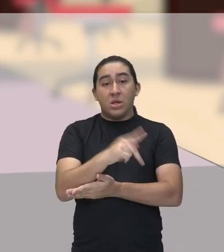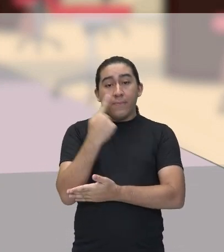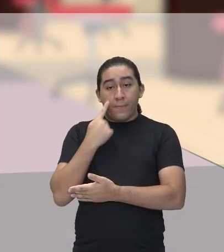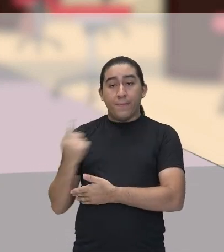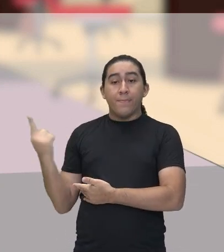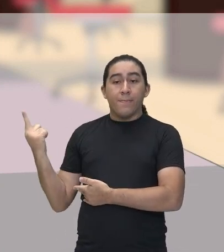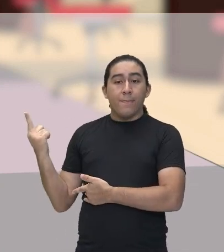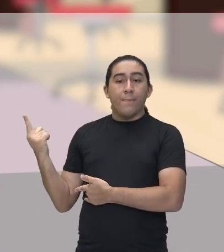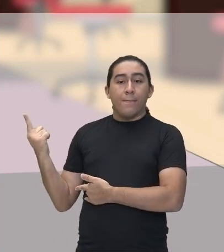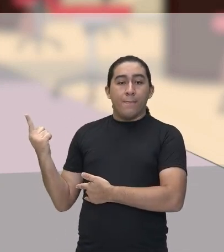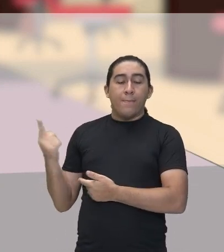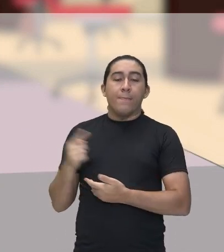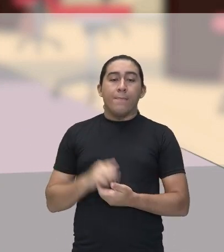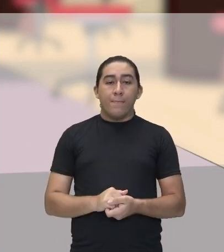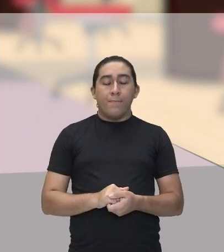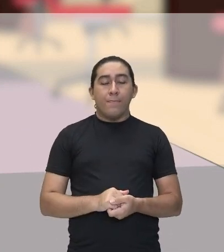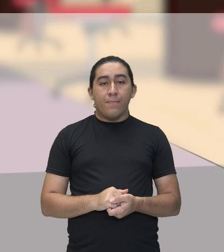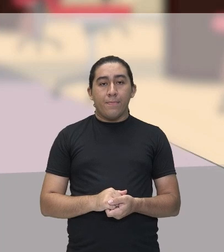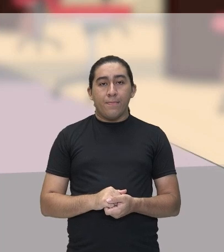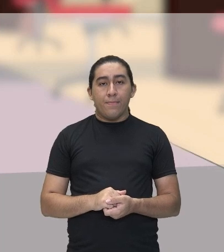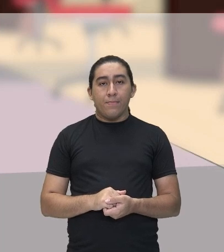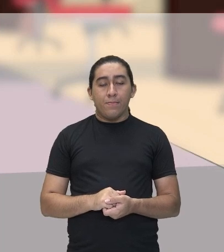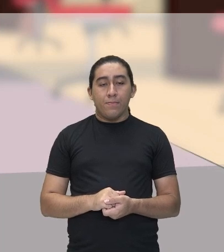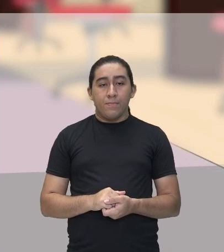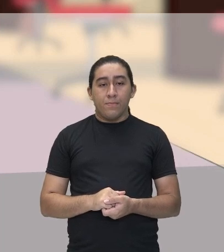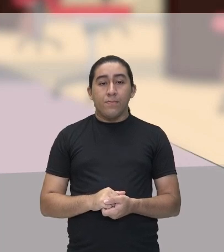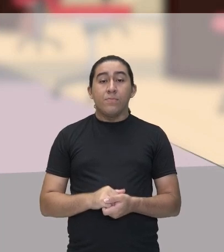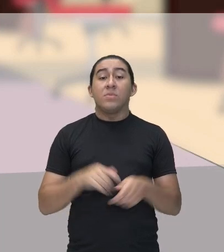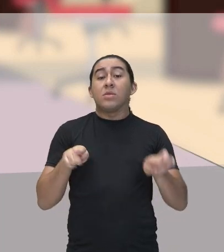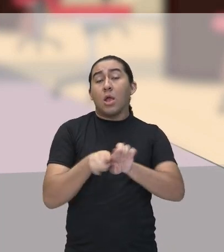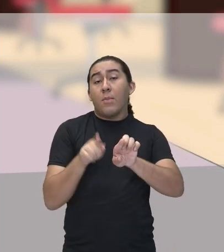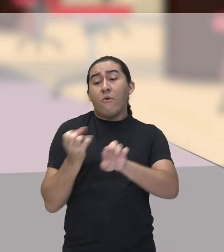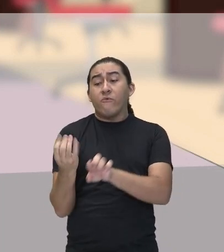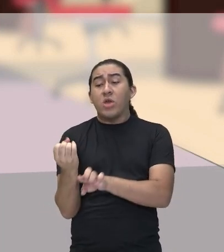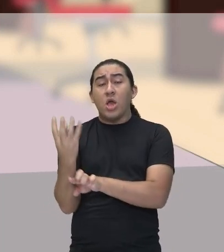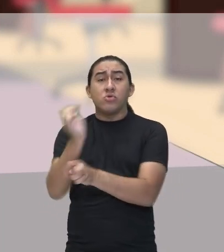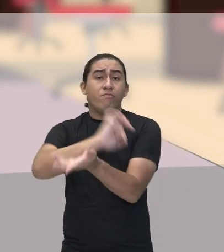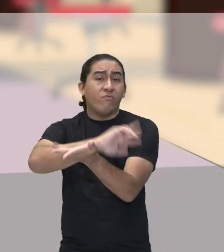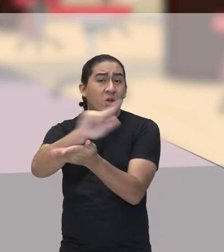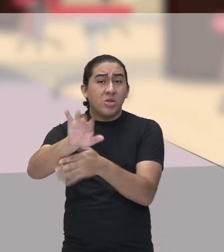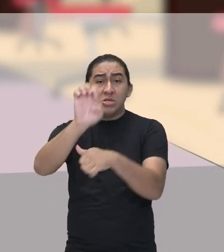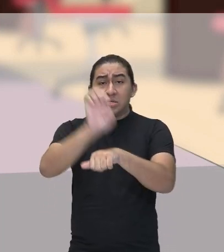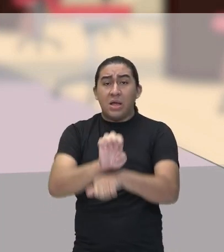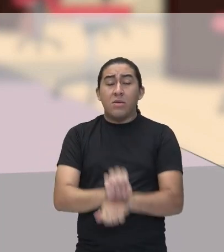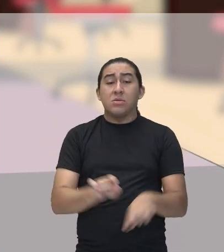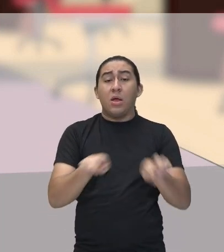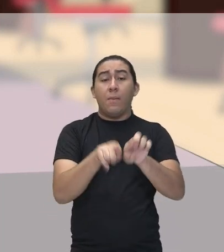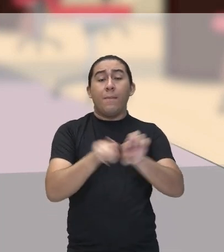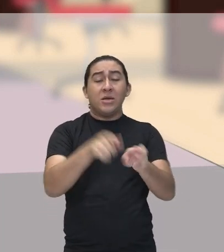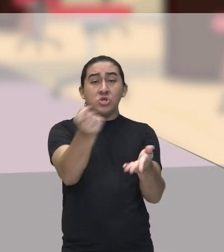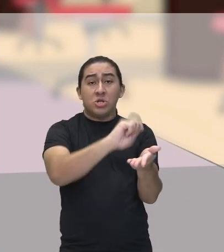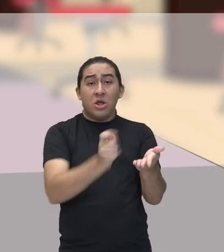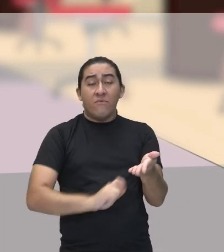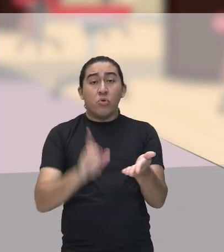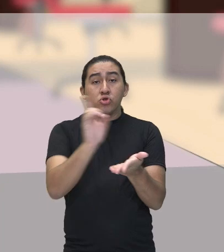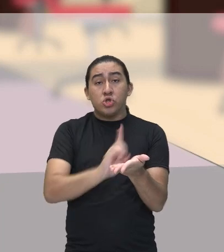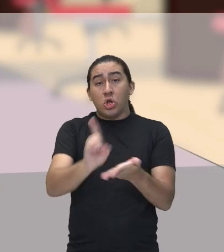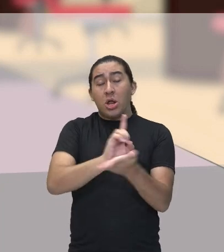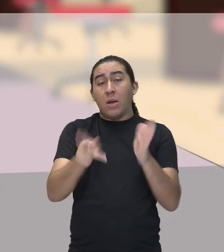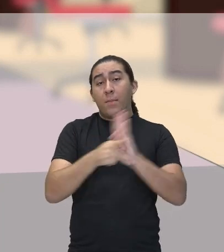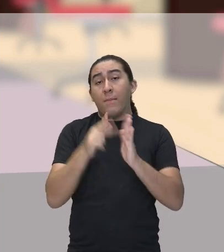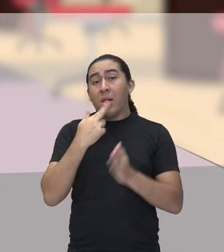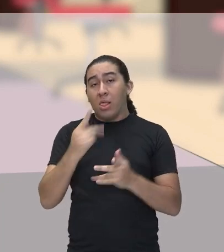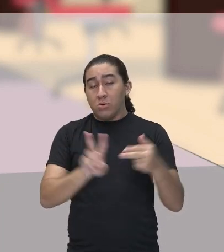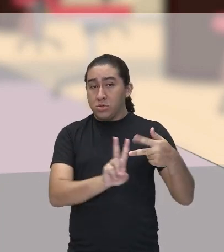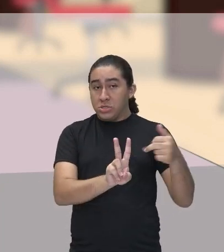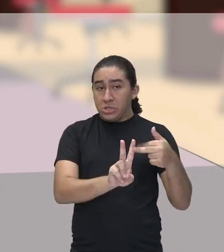Cantos, 1846. Fez várias viagens pelo país e escreveu um Dicionário da Língua Tupi.